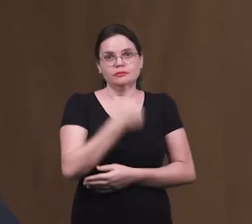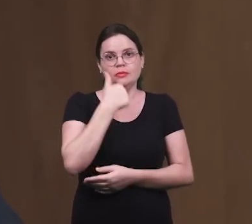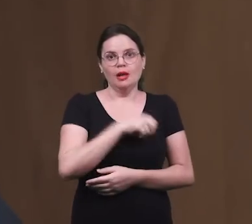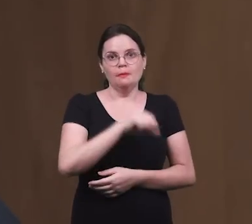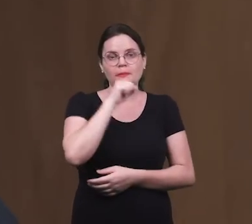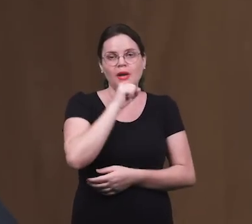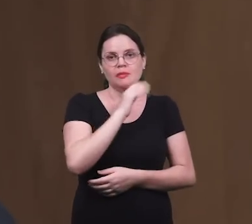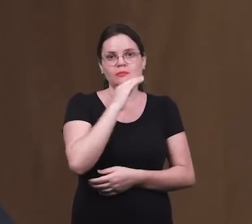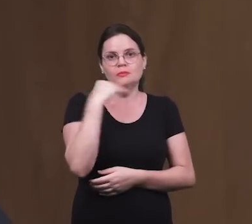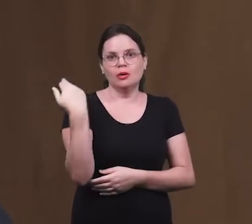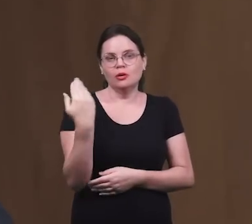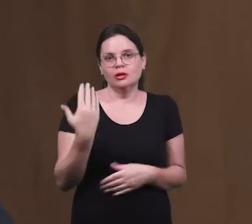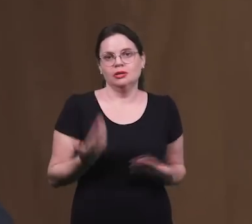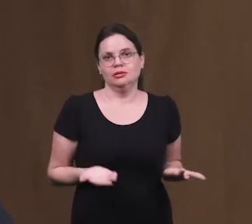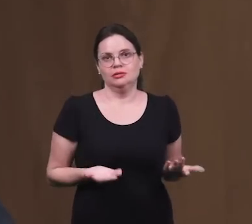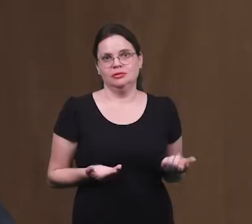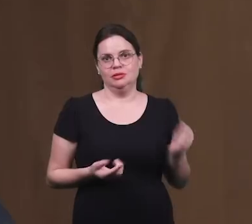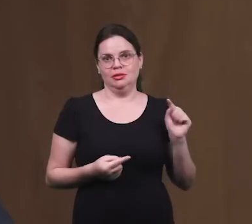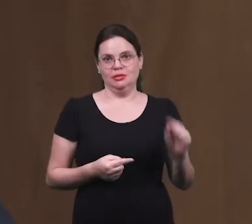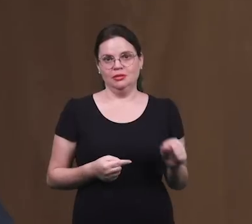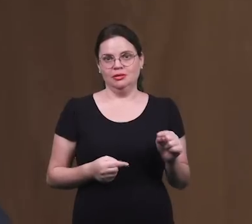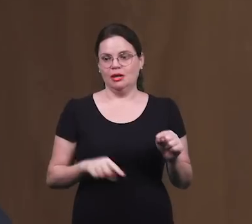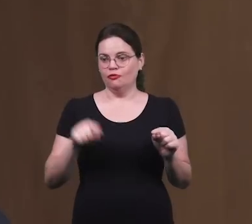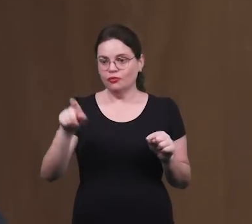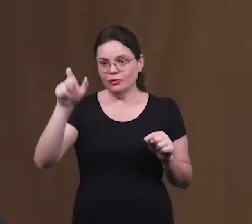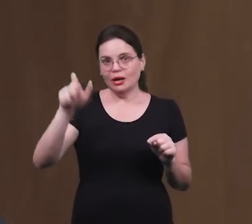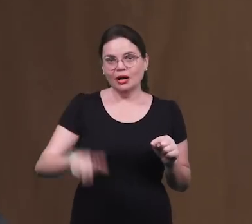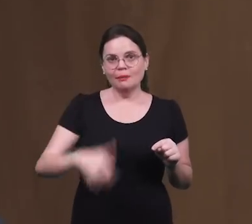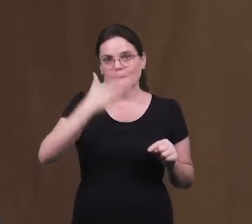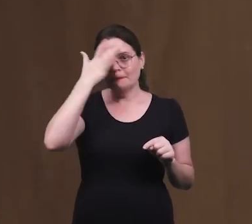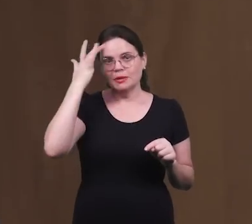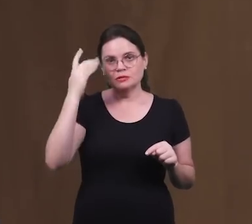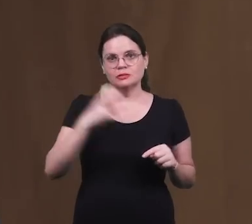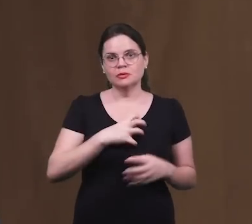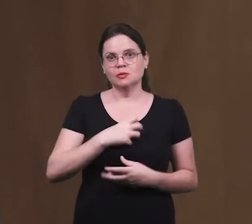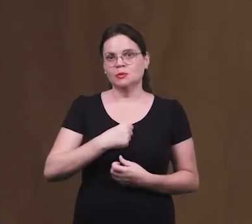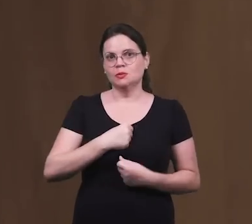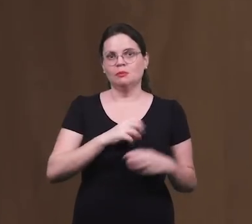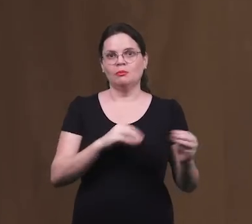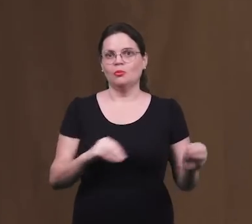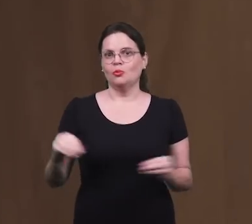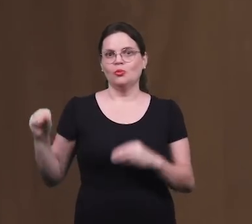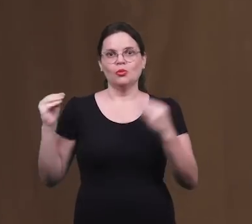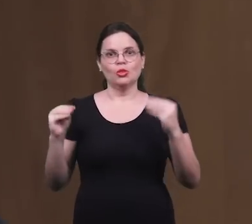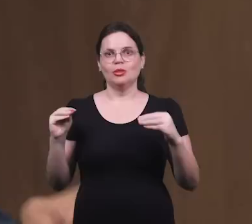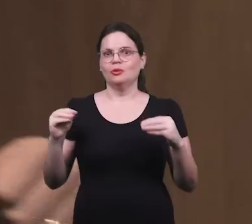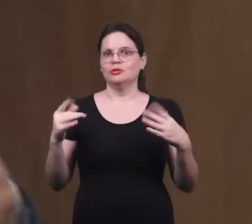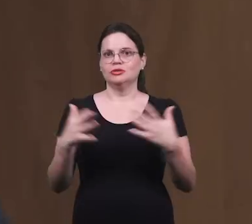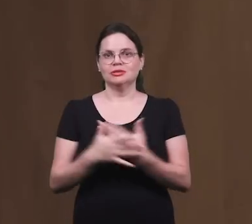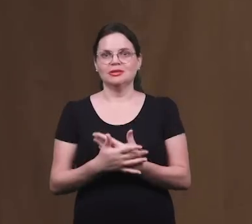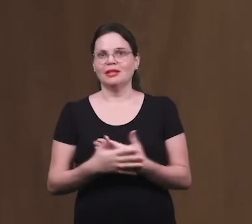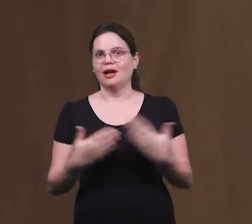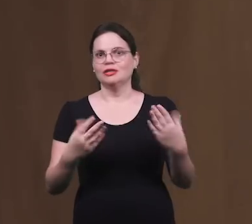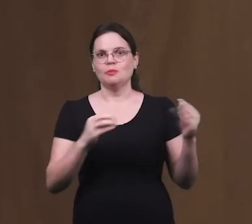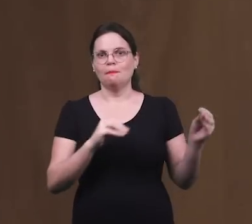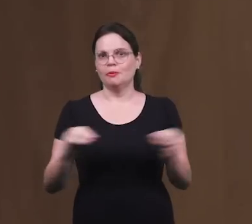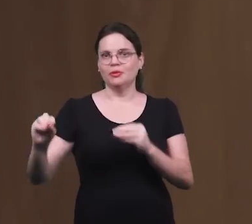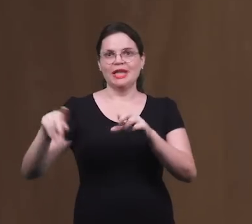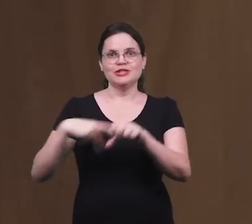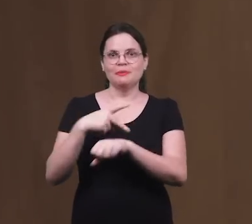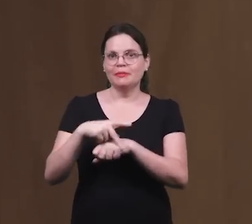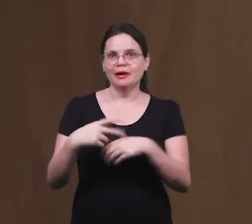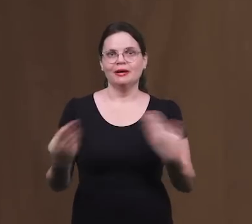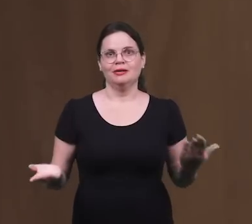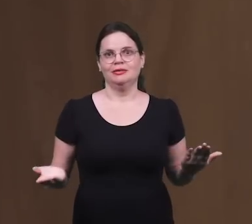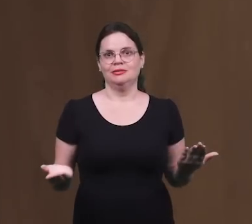em alguns outros casos, a pessoa que você tem a mágoa, a pessoa se mudou de cidade, se mudou de país e você fica com aquela mágoa no coração.